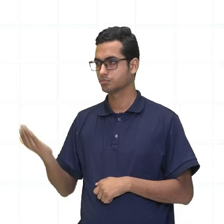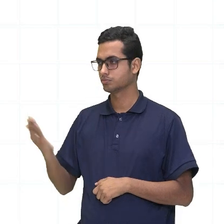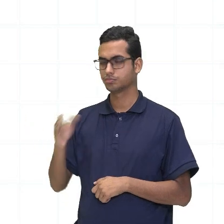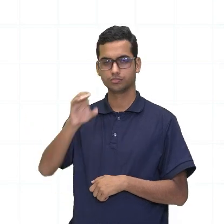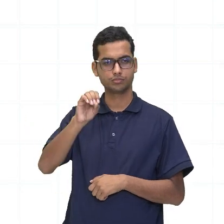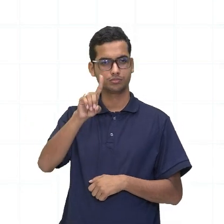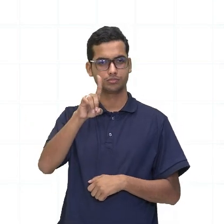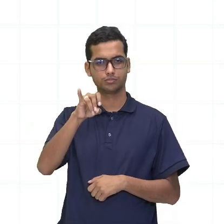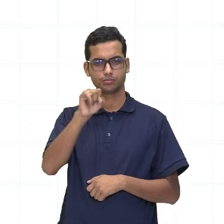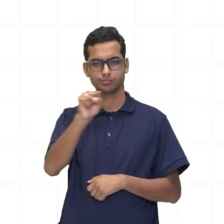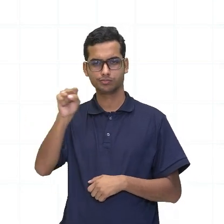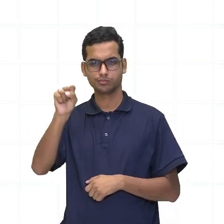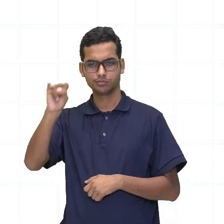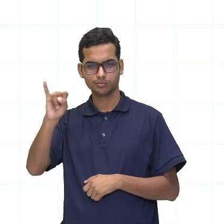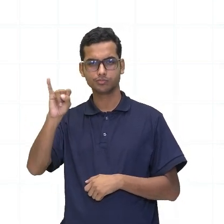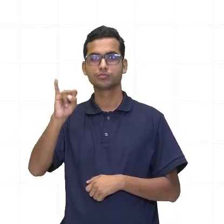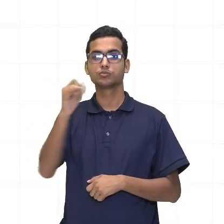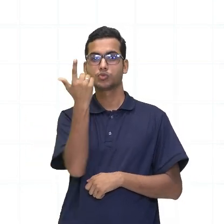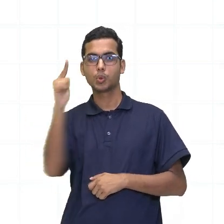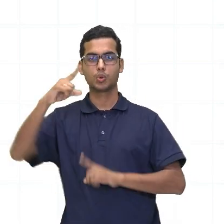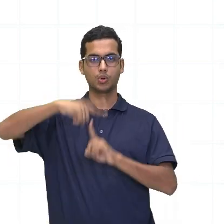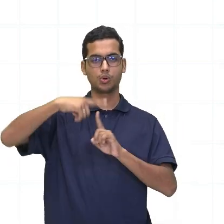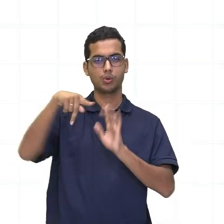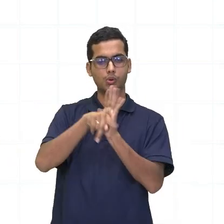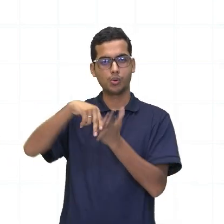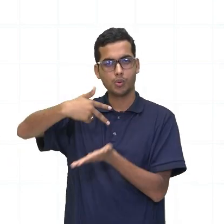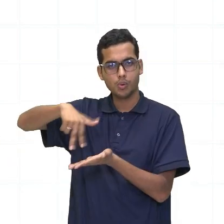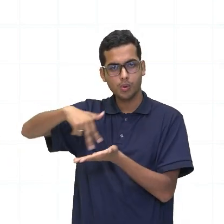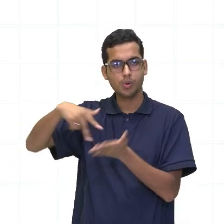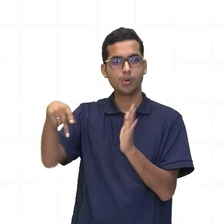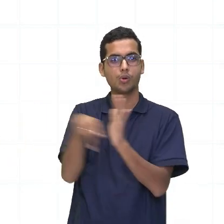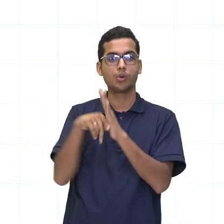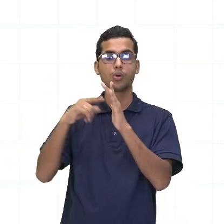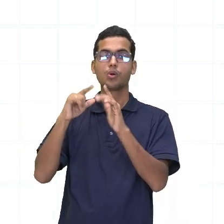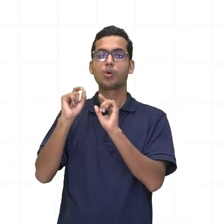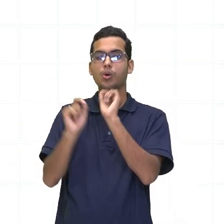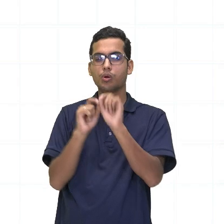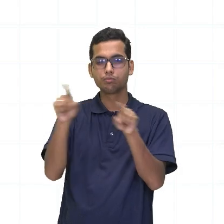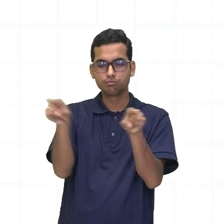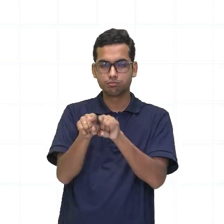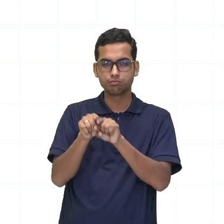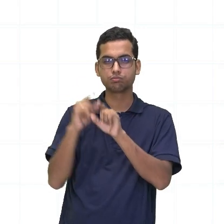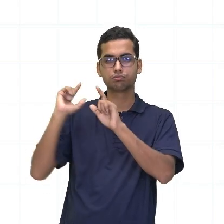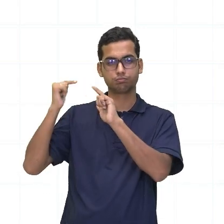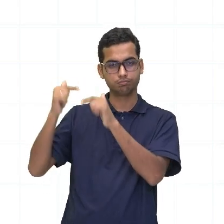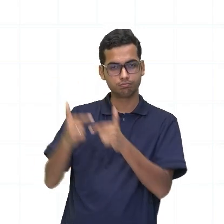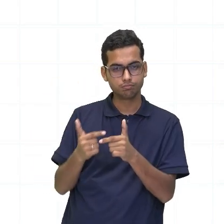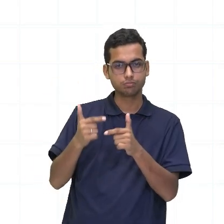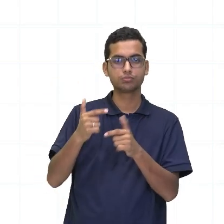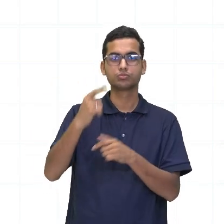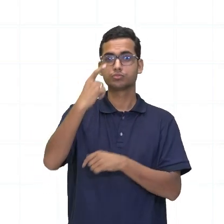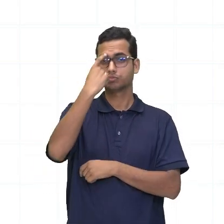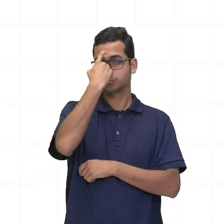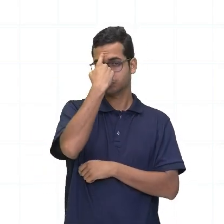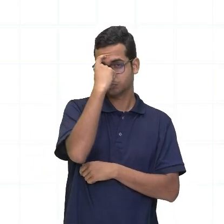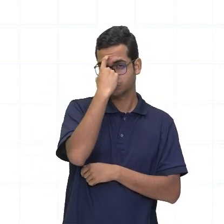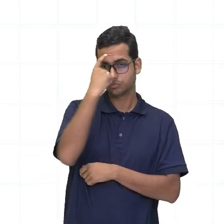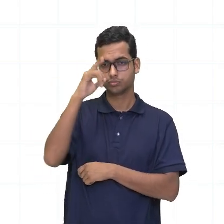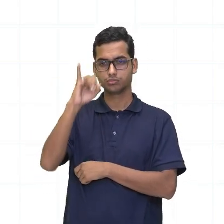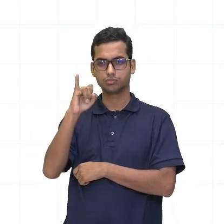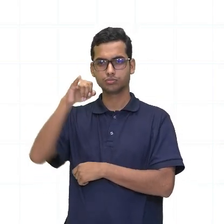Então, a Odissi, outra forma de dança clássica indiana. A Odissi, originário do estado de Odisha,